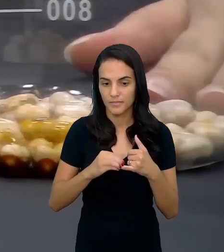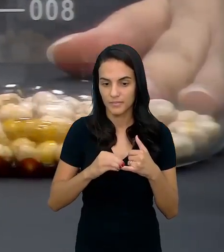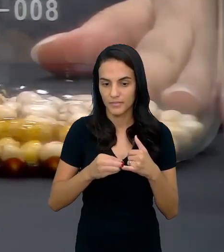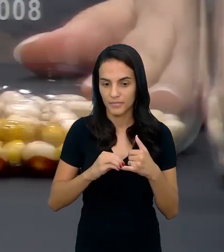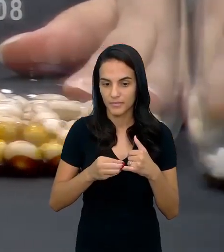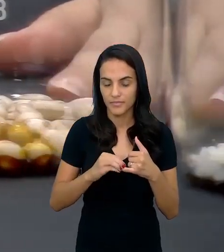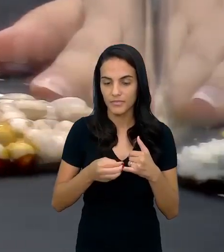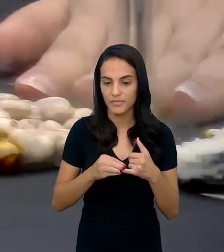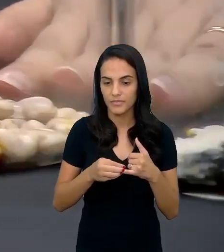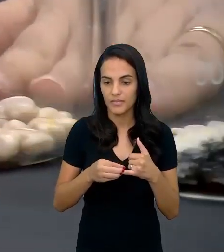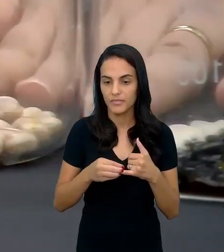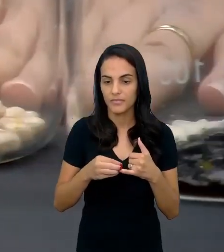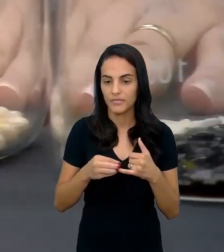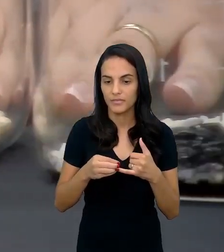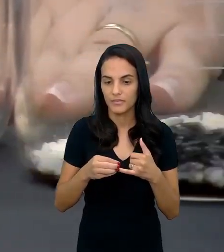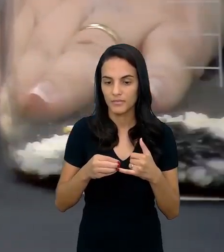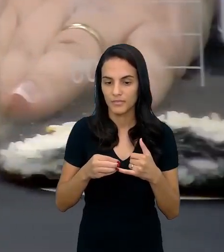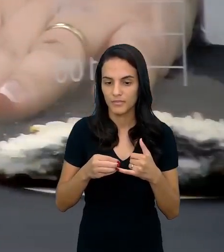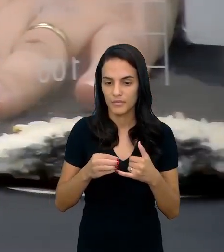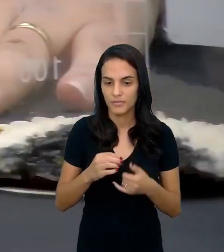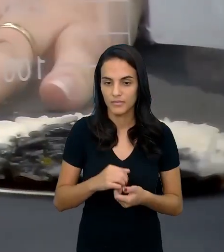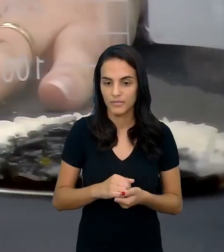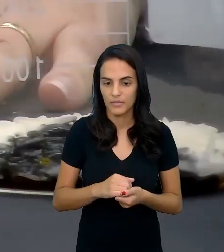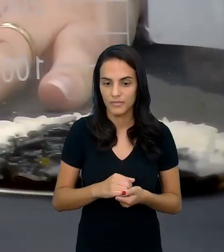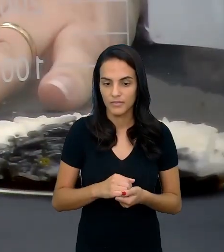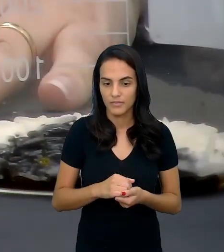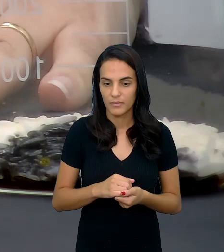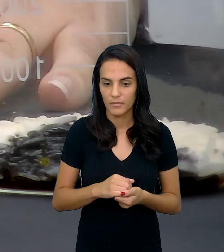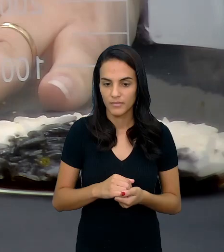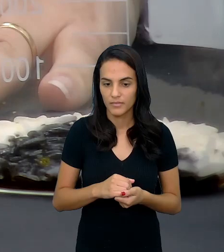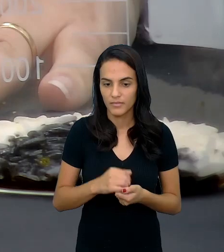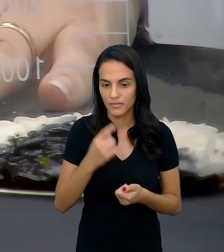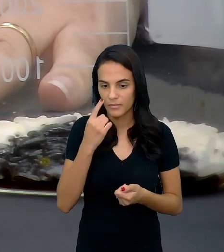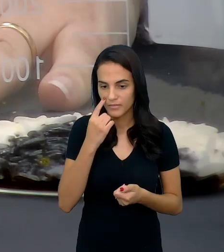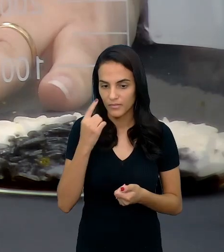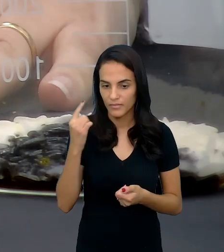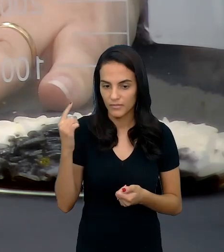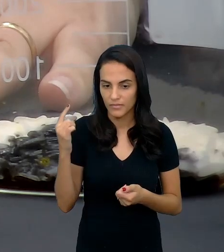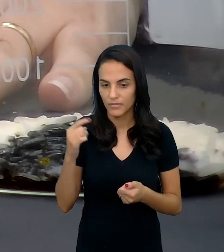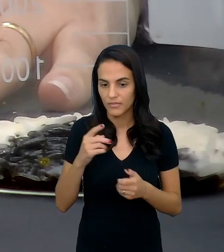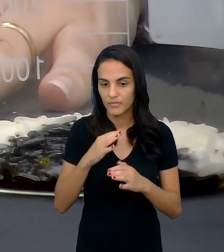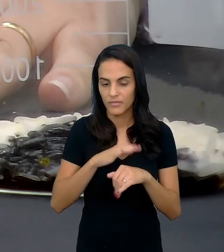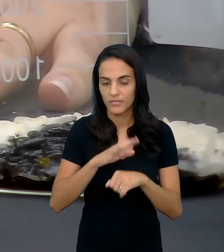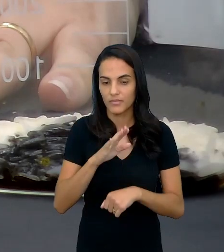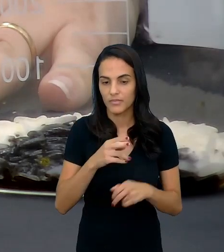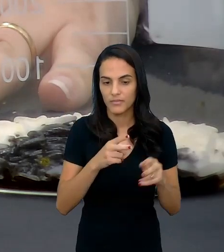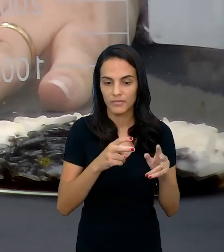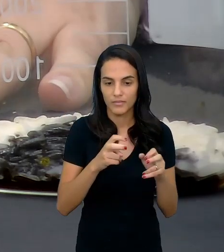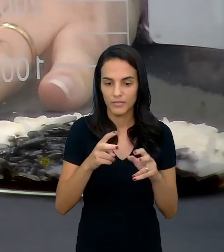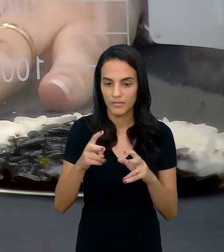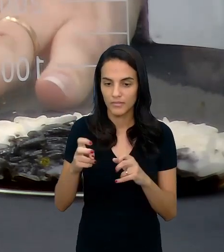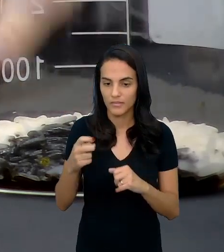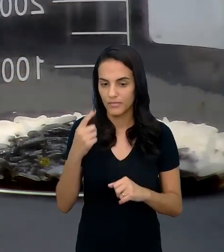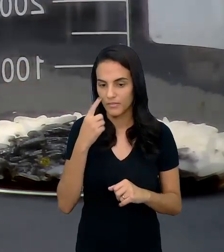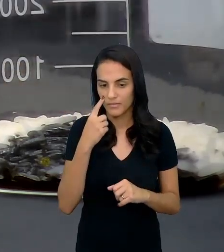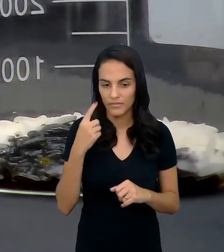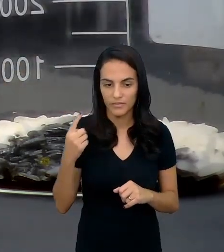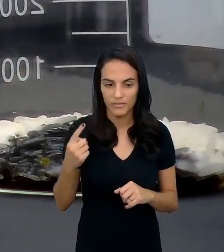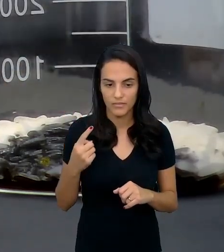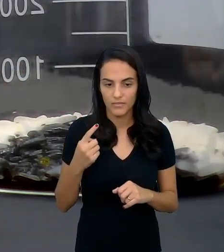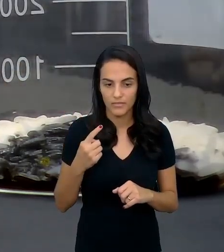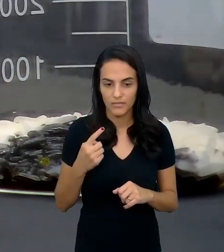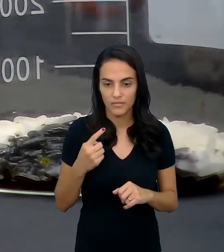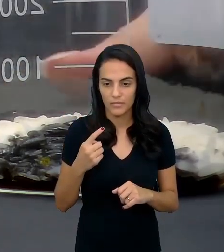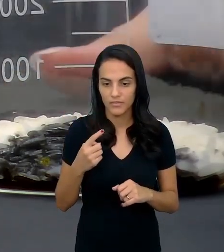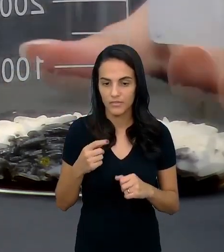feijão, né? Vou pingar um pouquinho mais aqui no feijão, olha, para ficar mais perceptível para vocês, ó. Então,